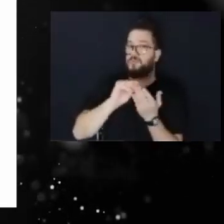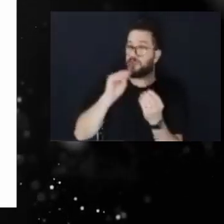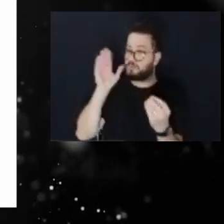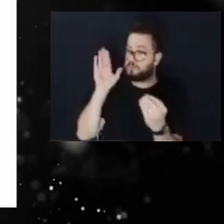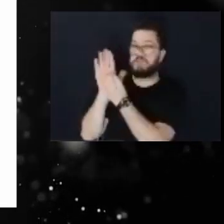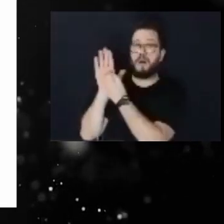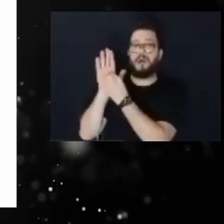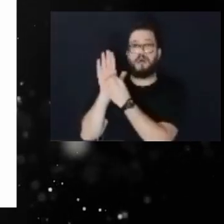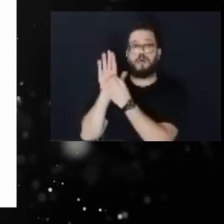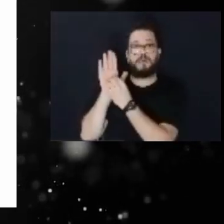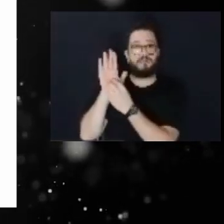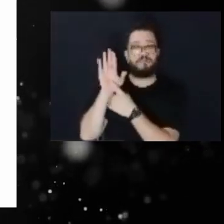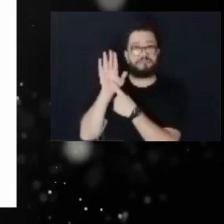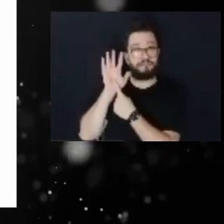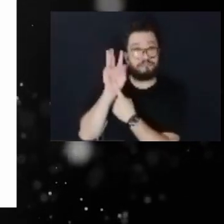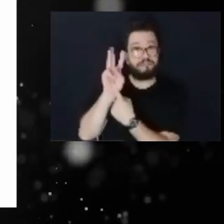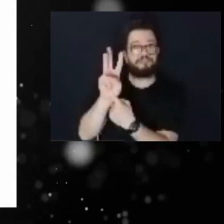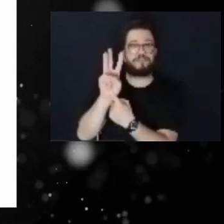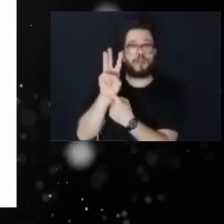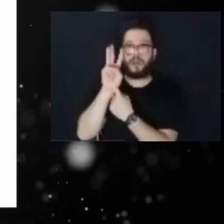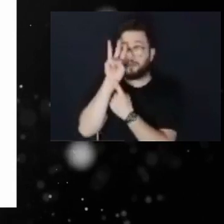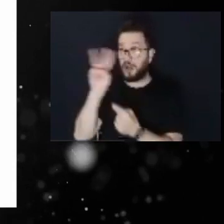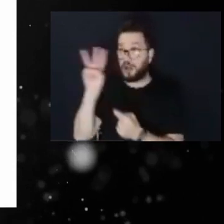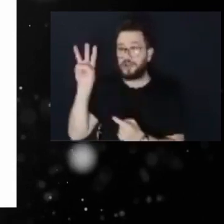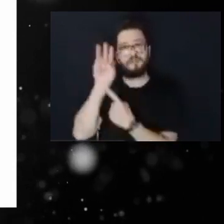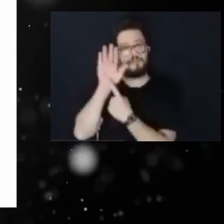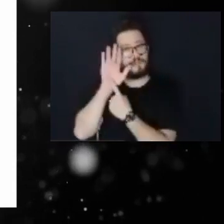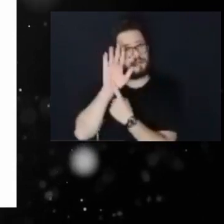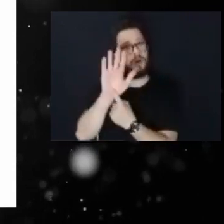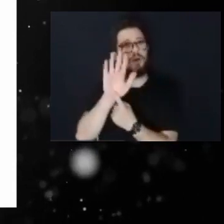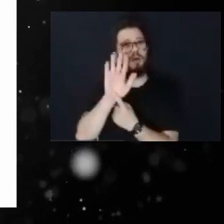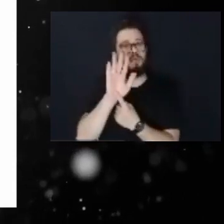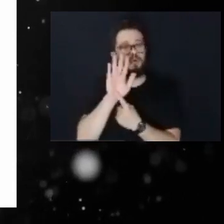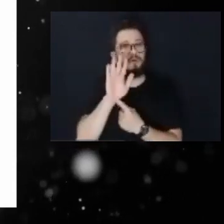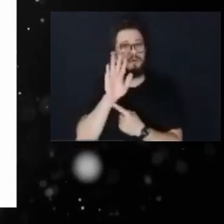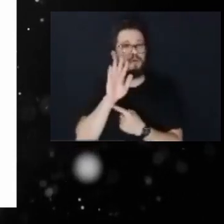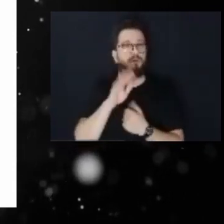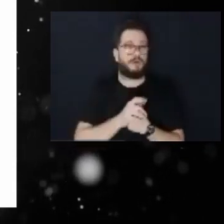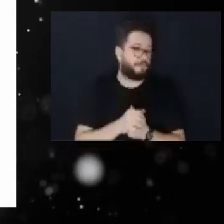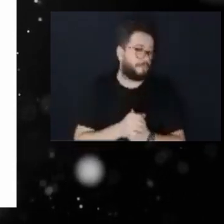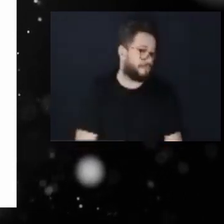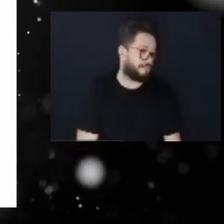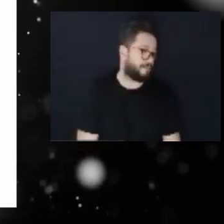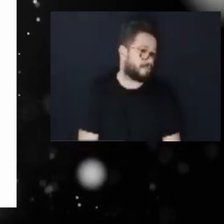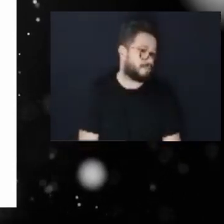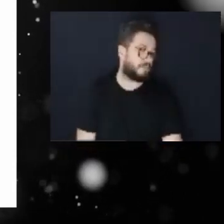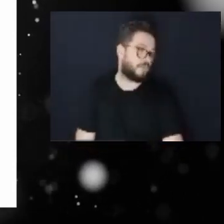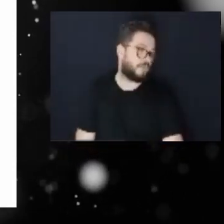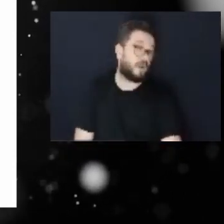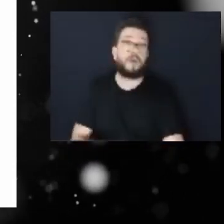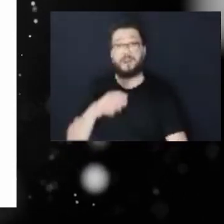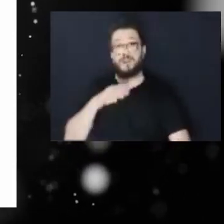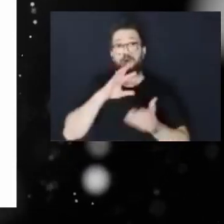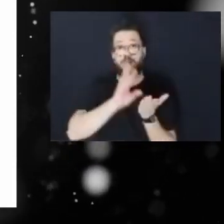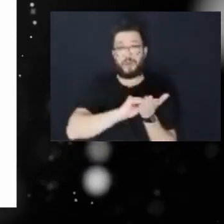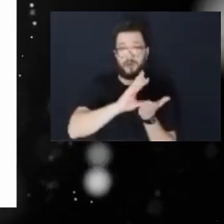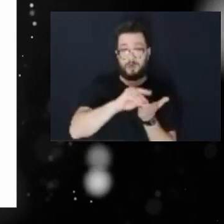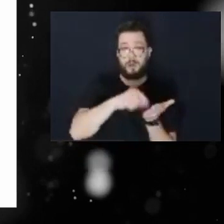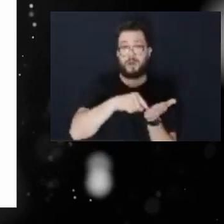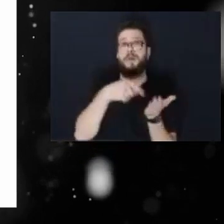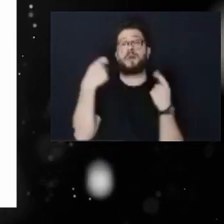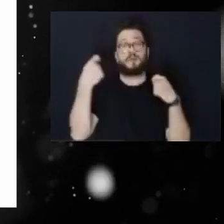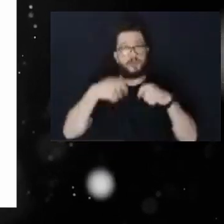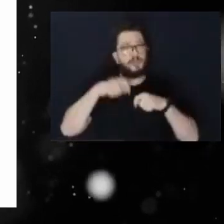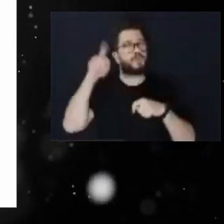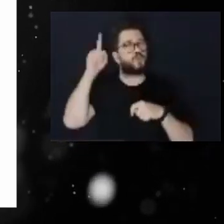de janeiro a abril e, se eu não me engano, por semana epidemiológica também. Esses dados precisam ser disponibilizados de maneira